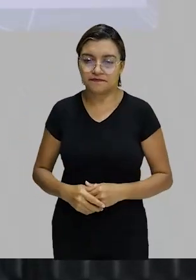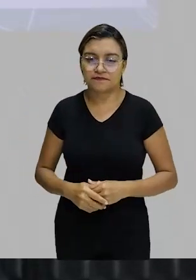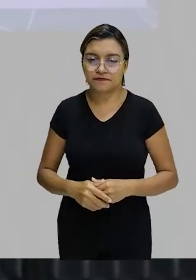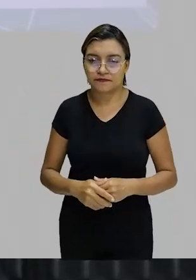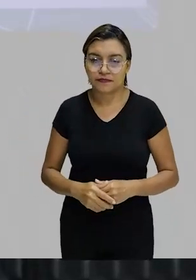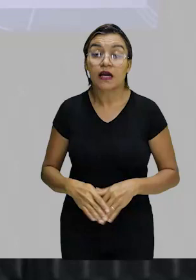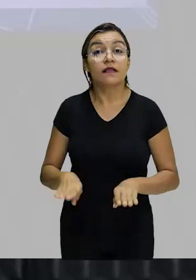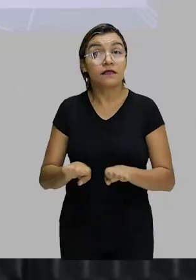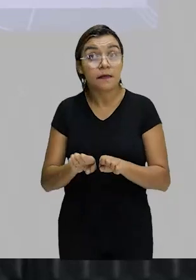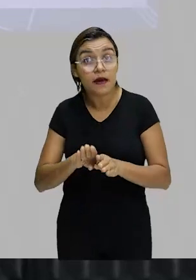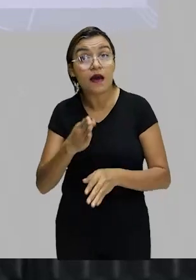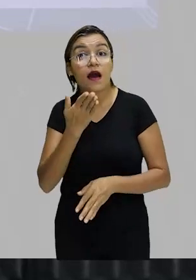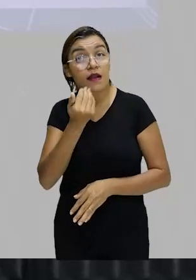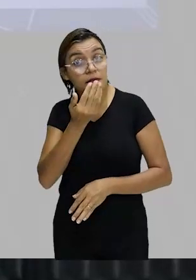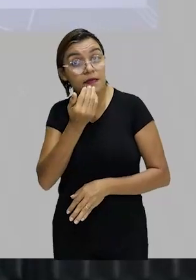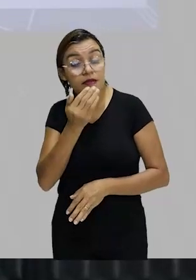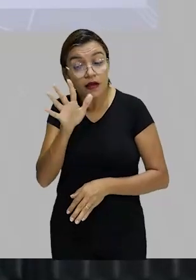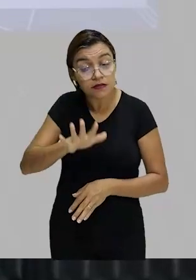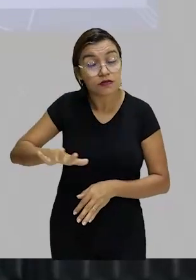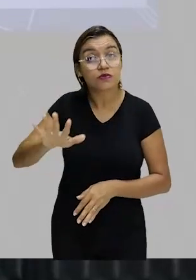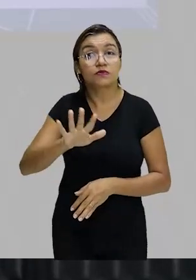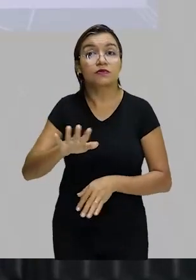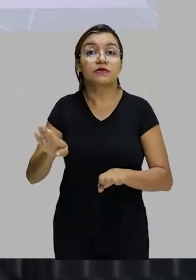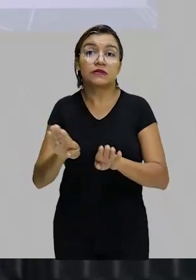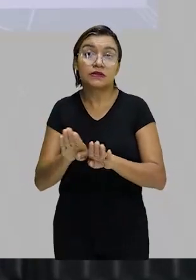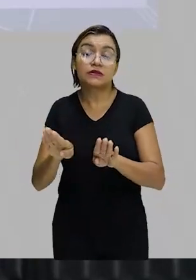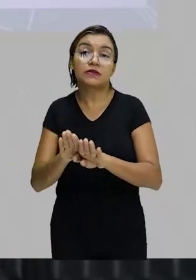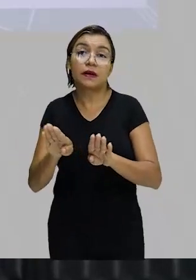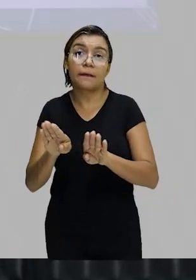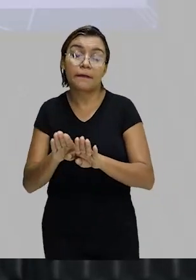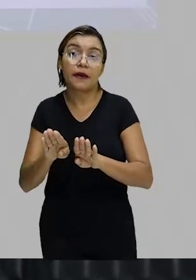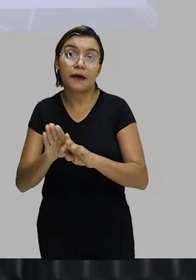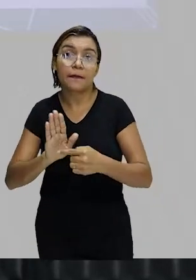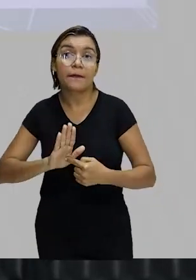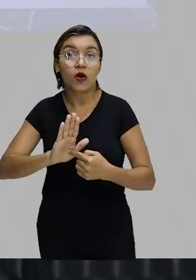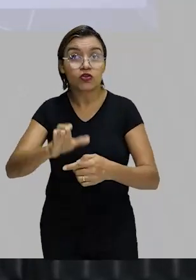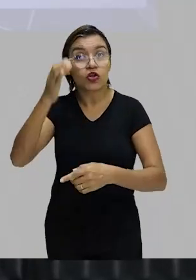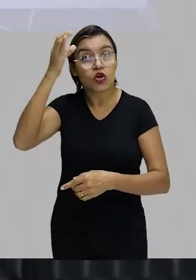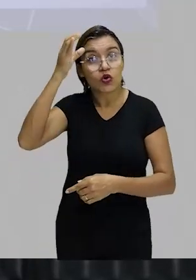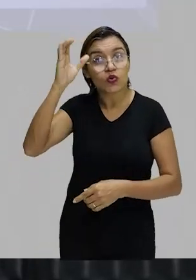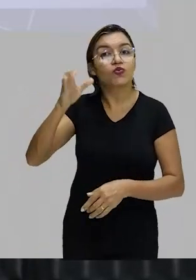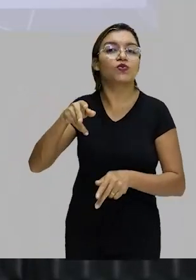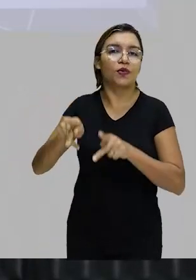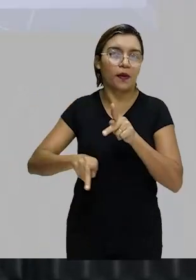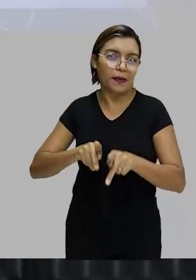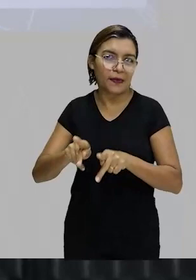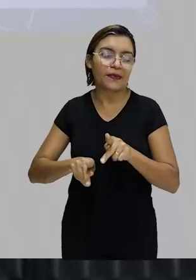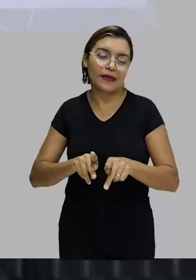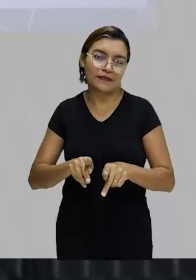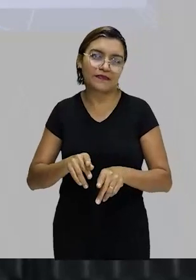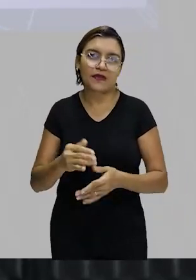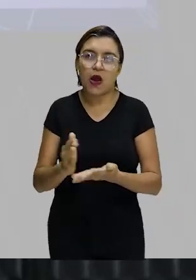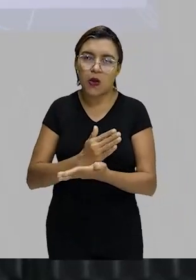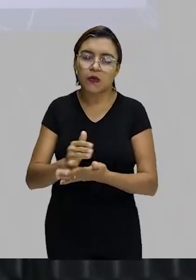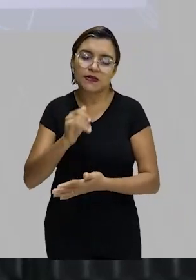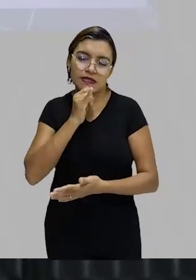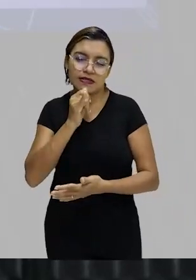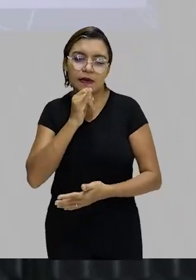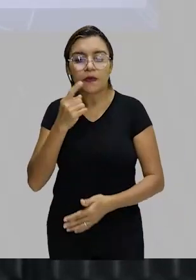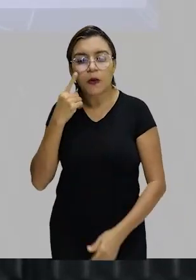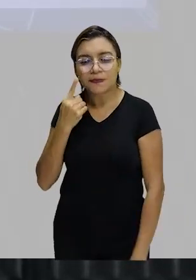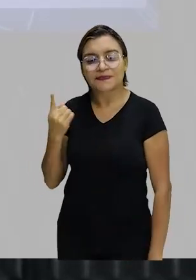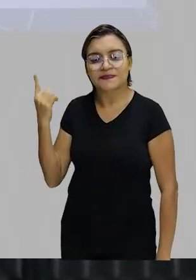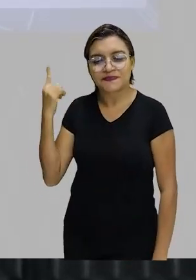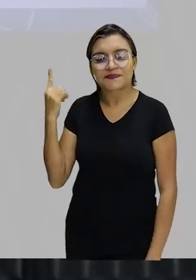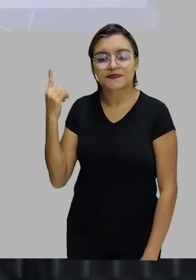nossa alimentação também reflete essa questão da cultura popular. Aqui são alguns exemplos. Popular culture is